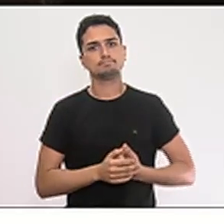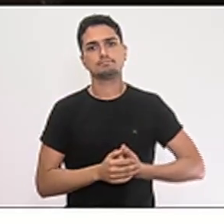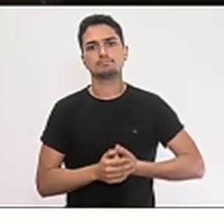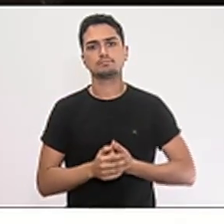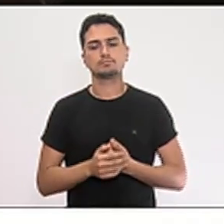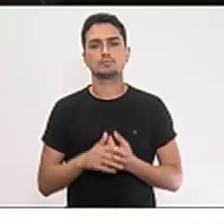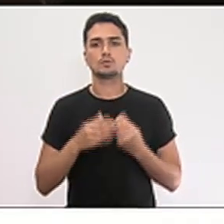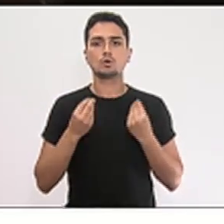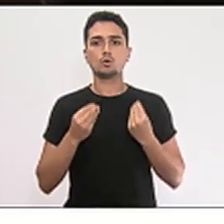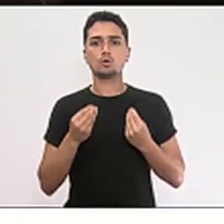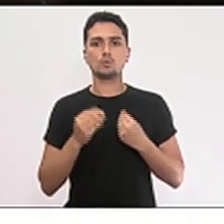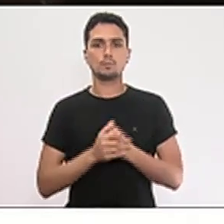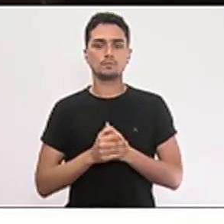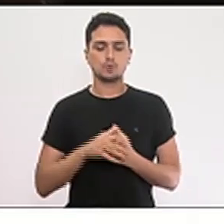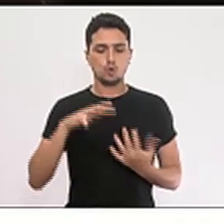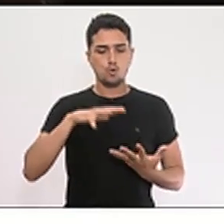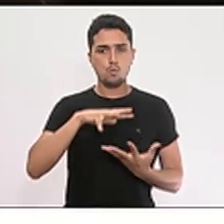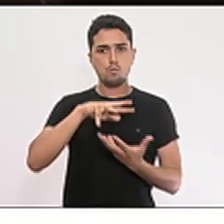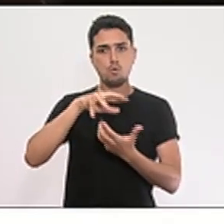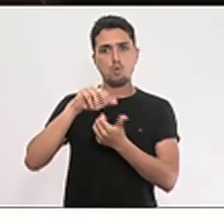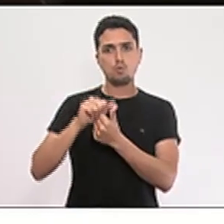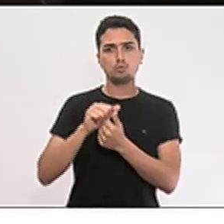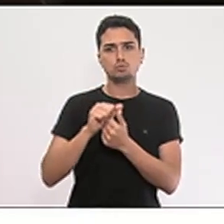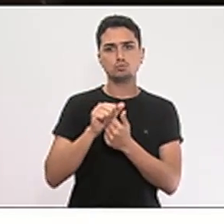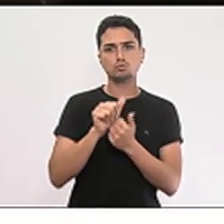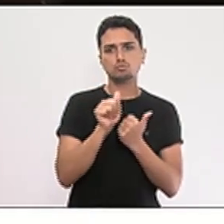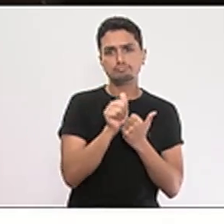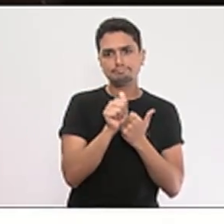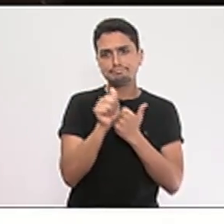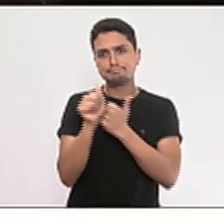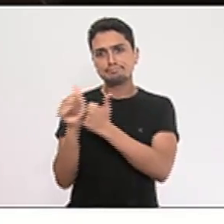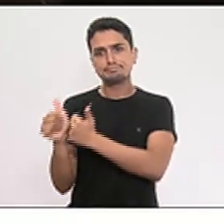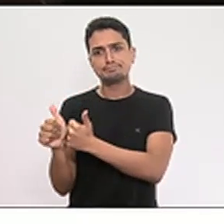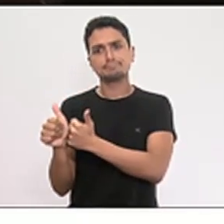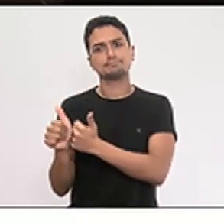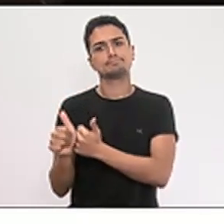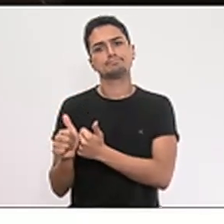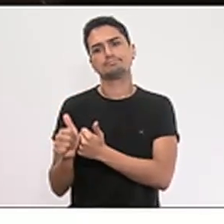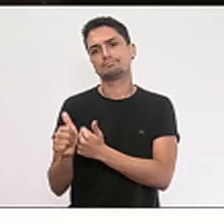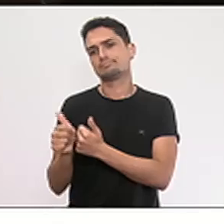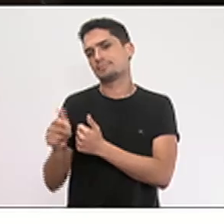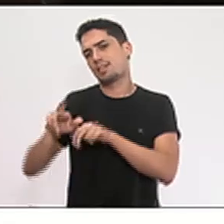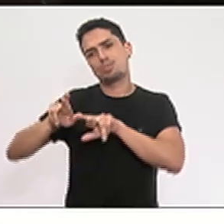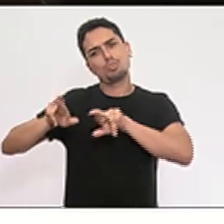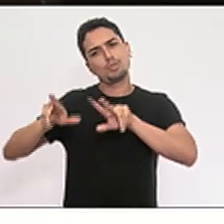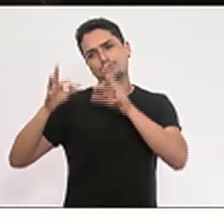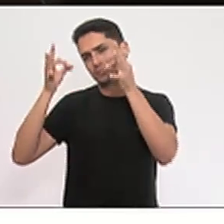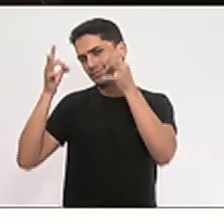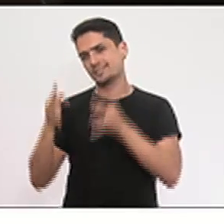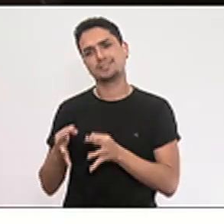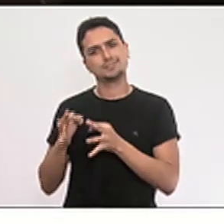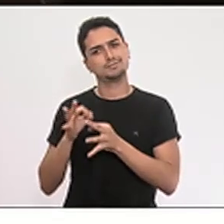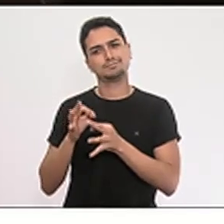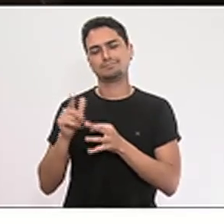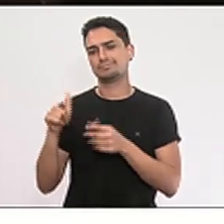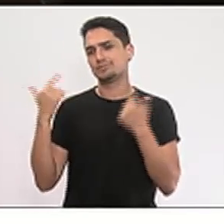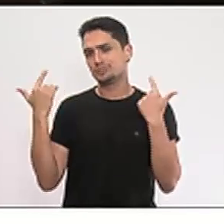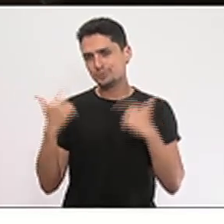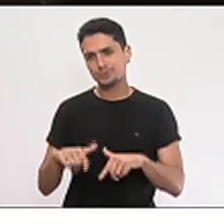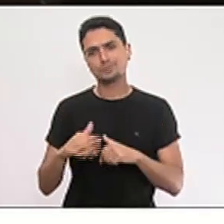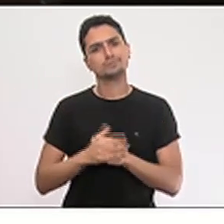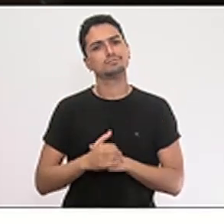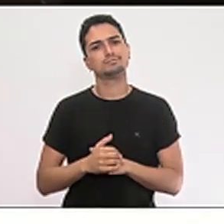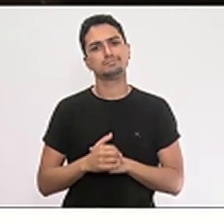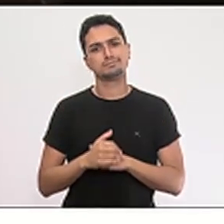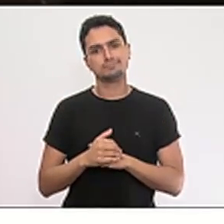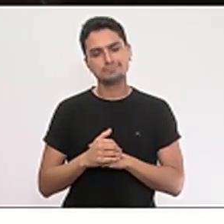vamos para onde o mundo foi, viu que não deu certo e teve que voltar, e nós vamos para lá por quê? Se o Estado não coloca